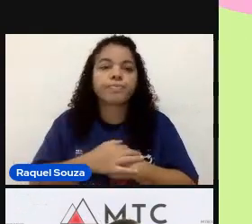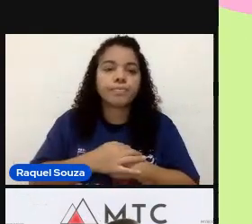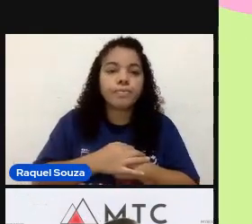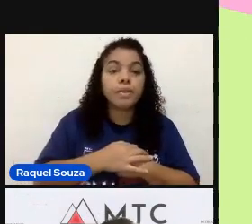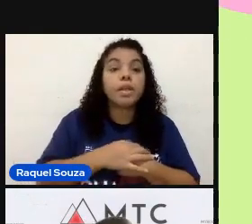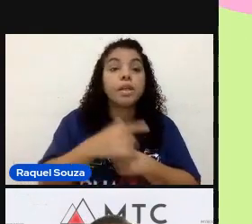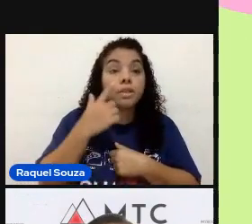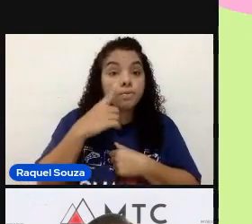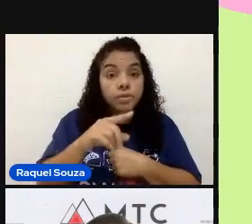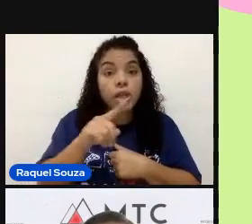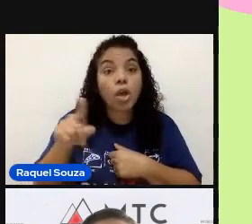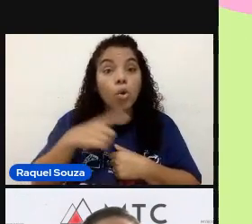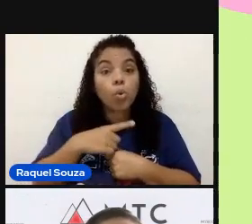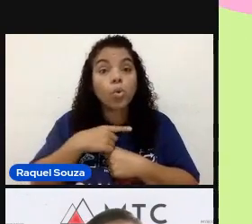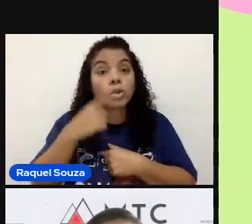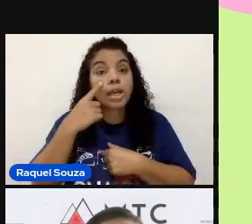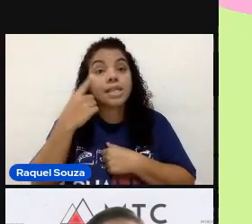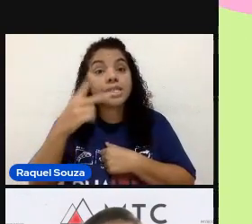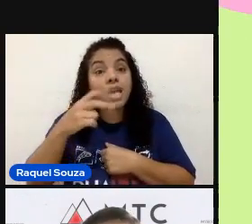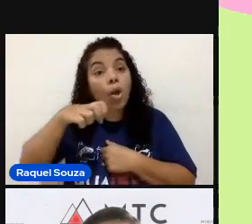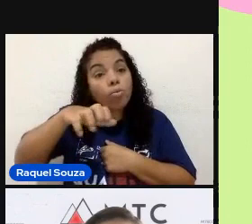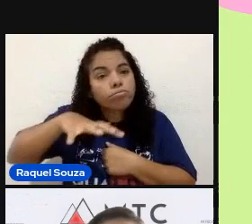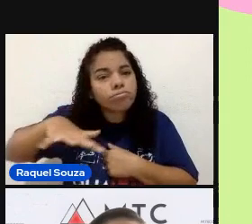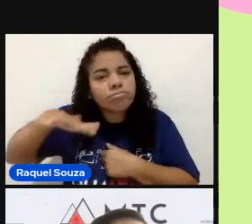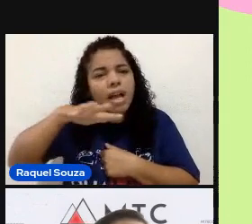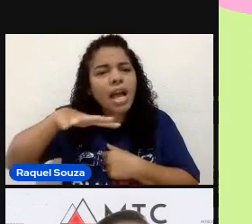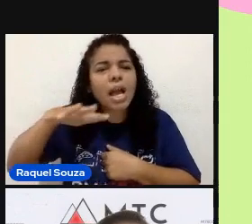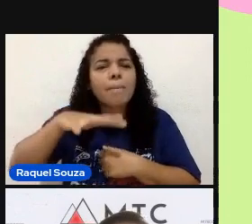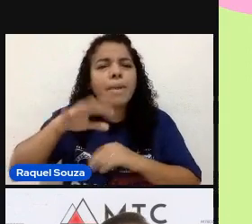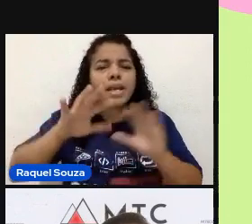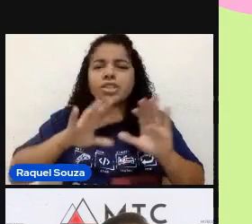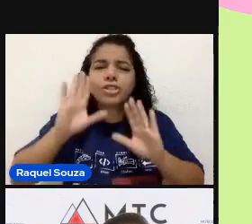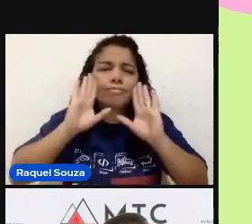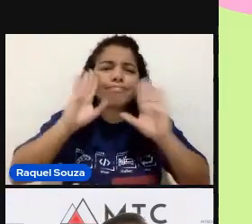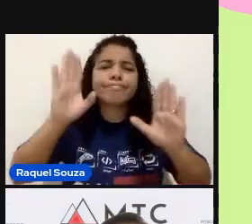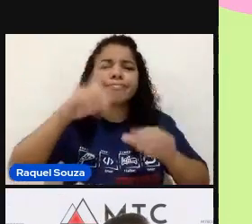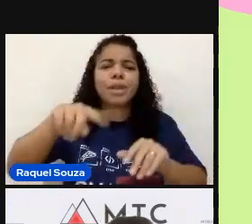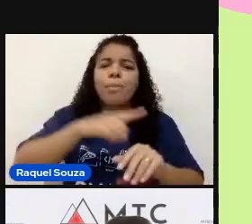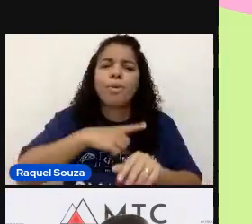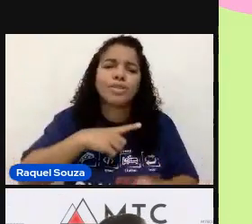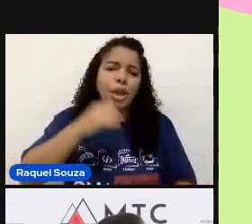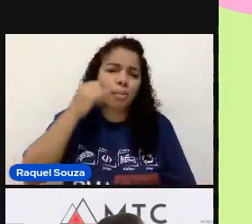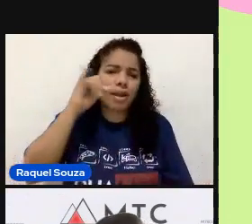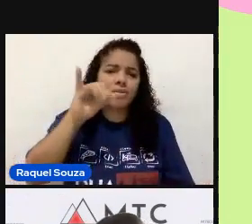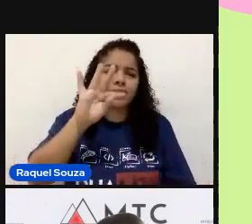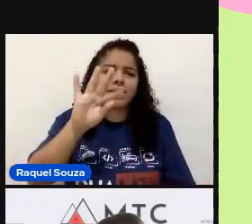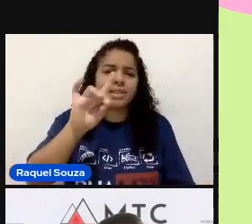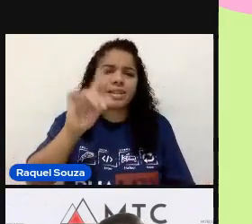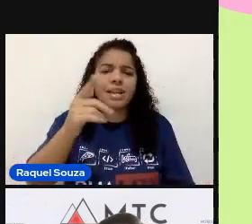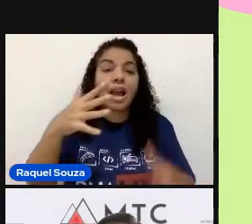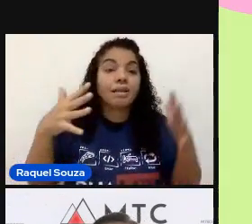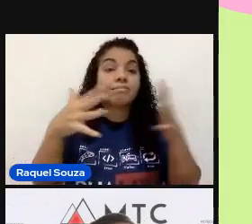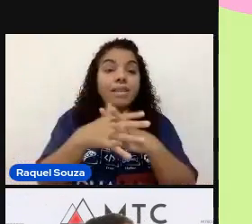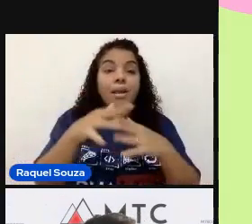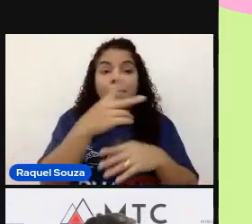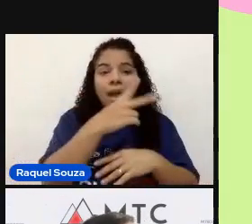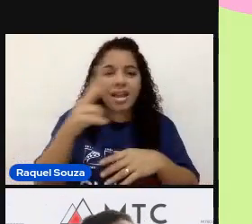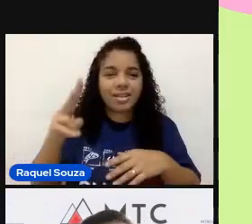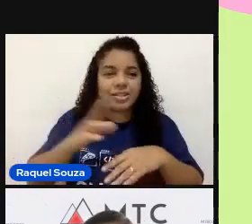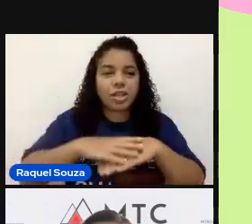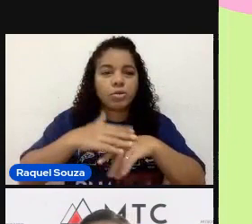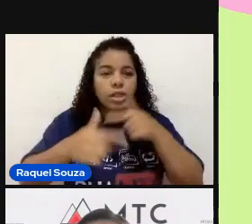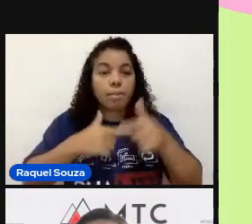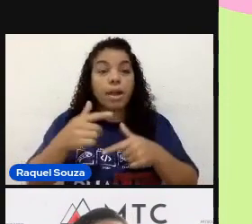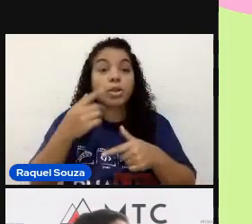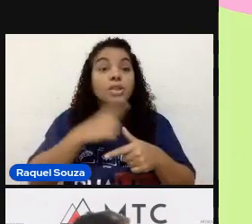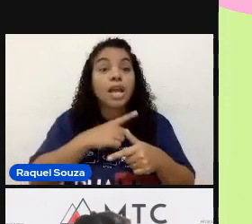Então, invista no seu ambiente. É primordial para evitar que o TDAH atrapalhe o seu rendimento. Eu tenho 3